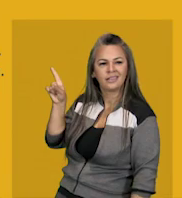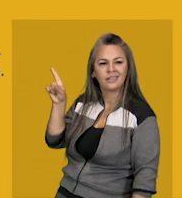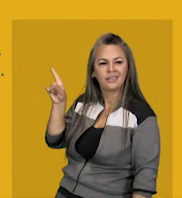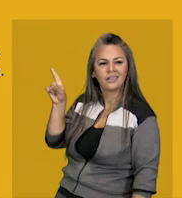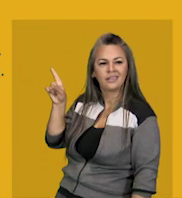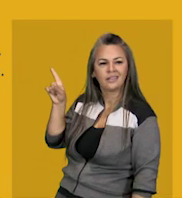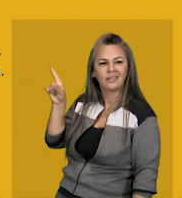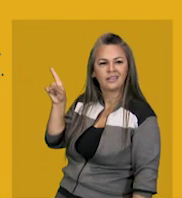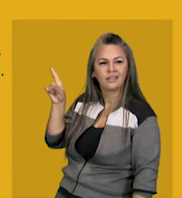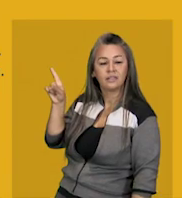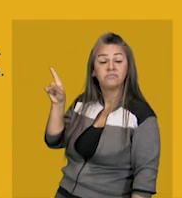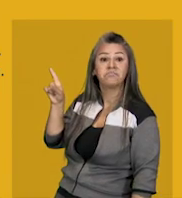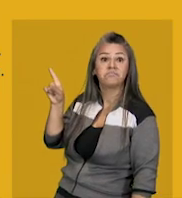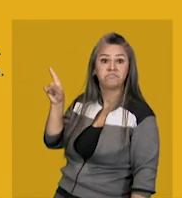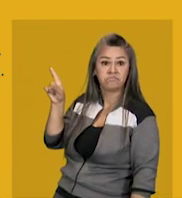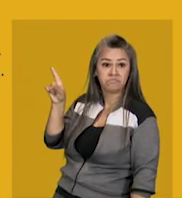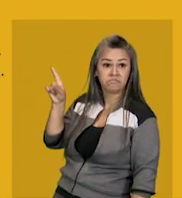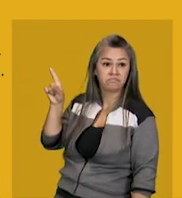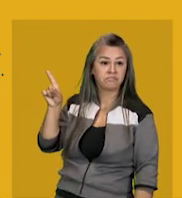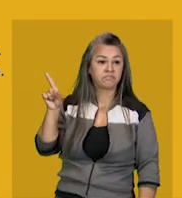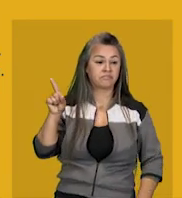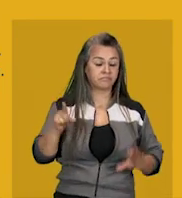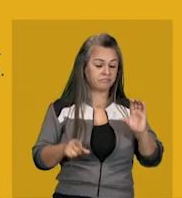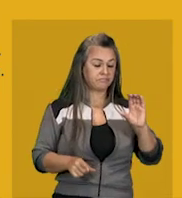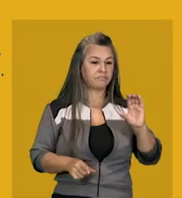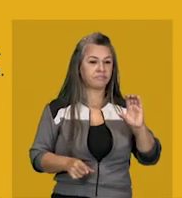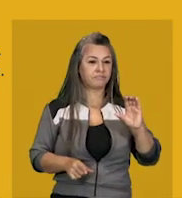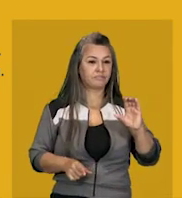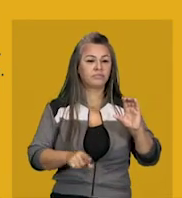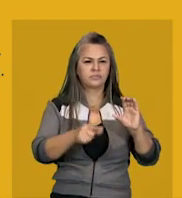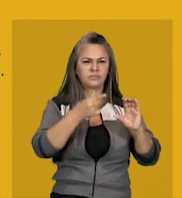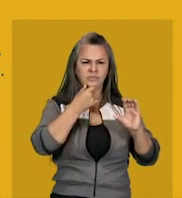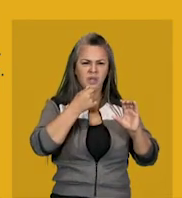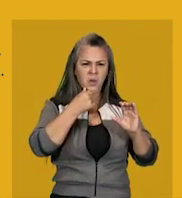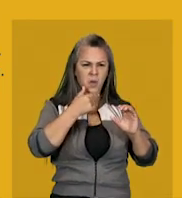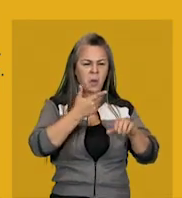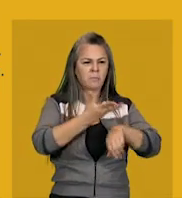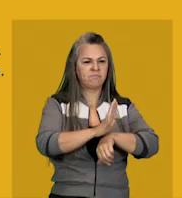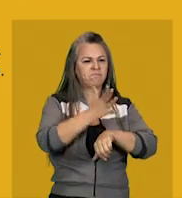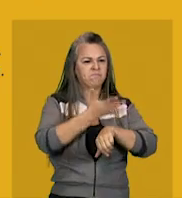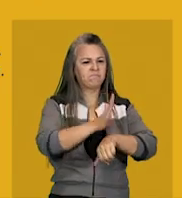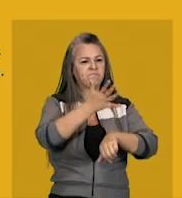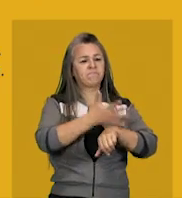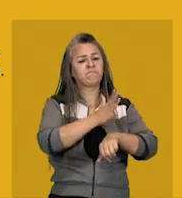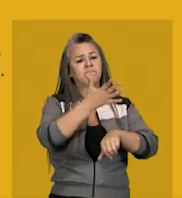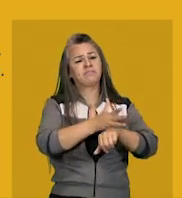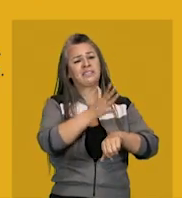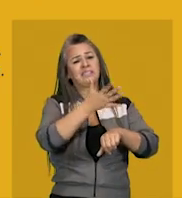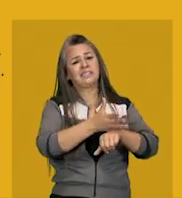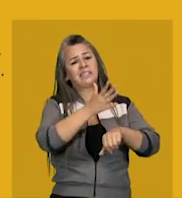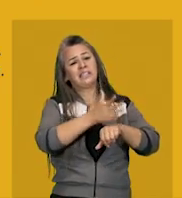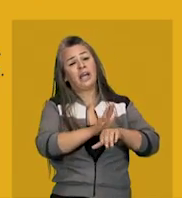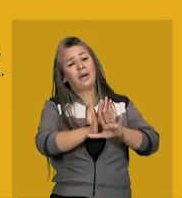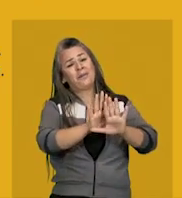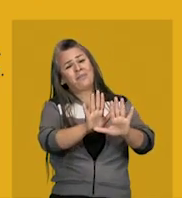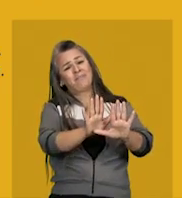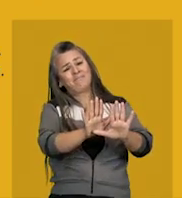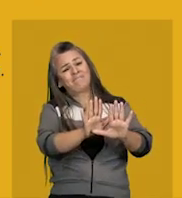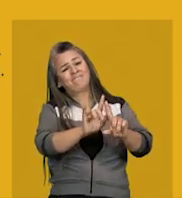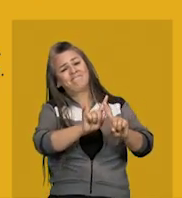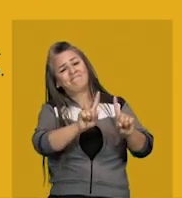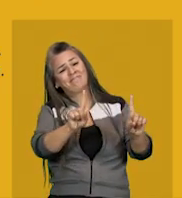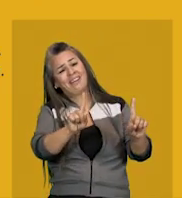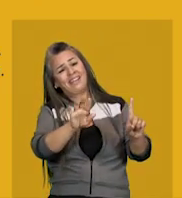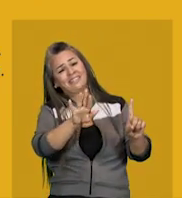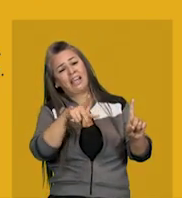1. A C. Ele treinou muito, porém ficou em último. Quer dizer, apesar dele ter treinado muito, ficou